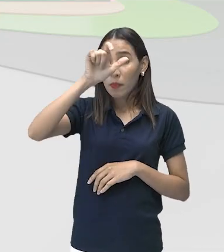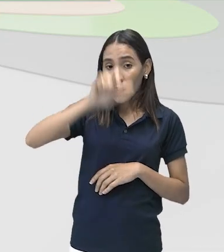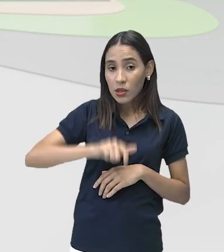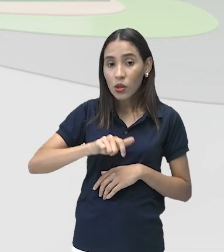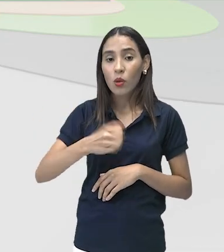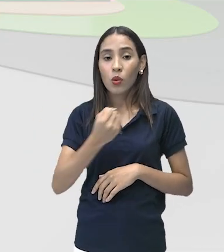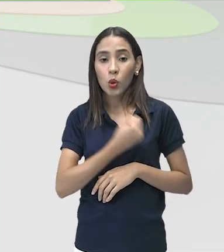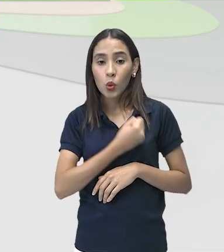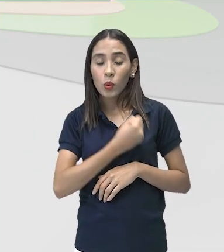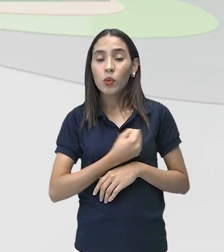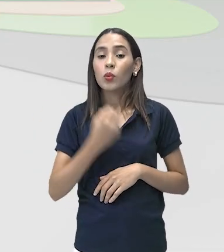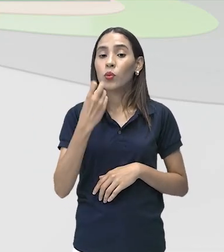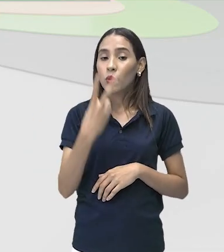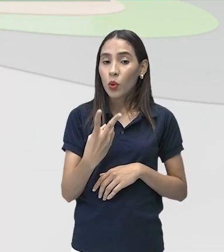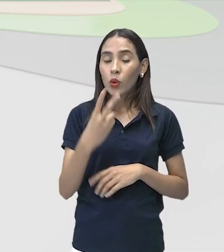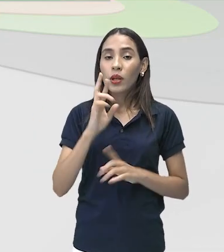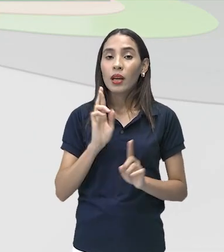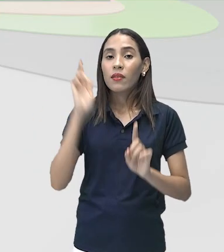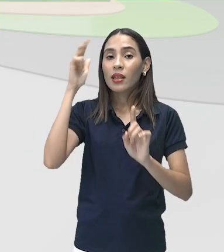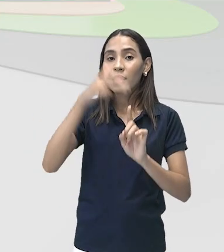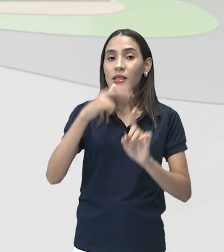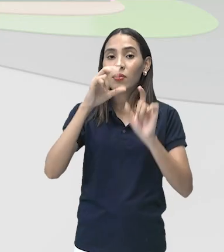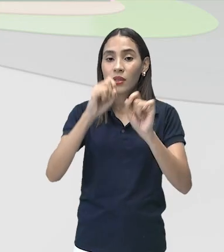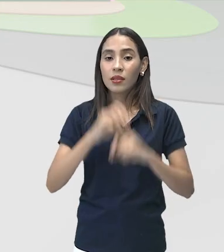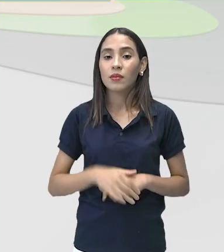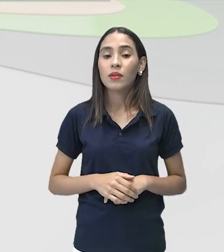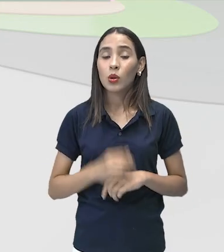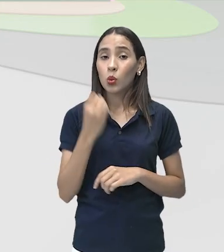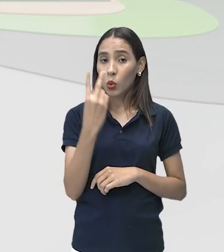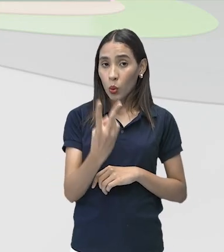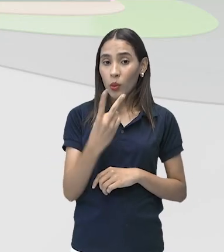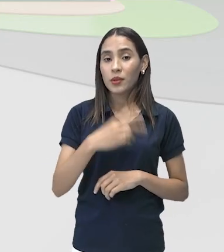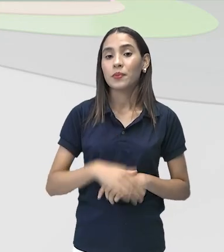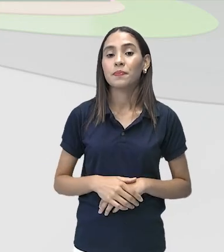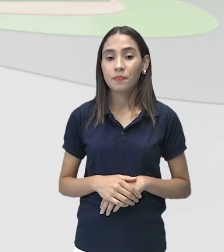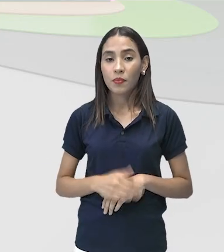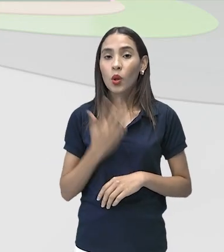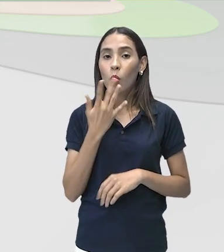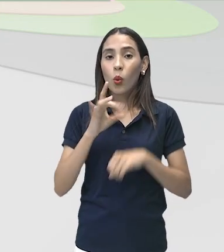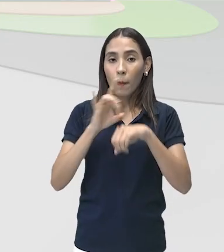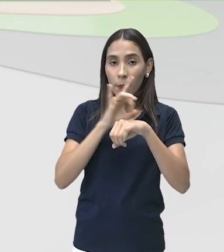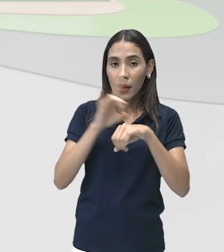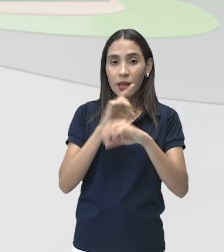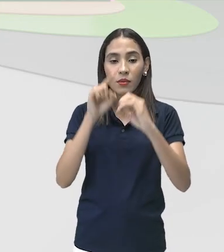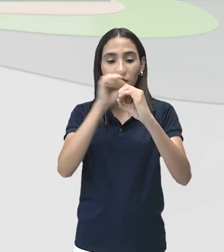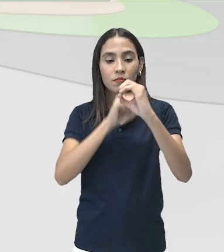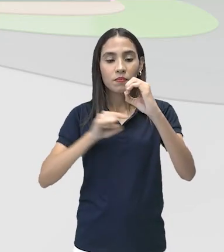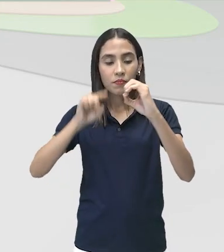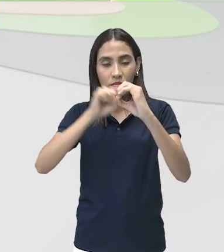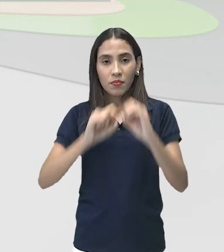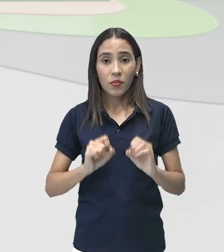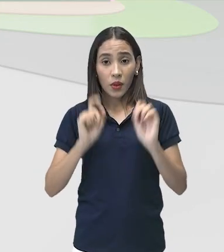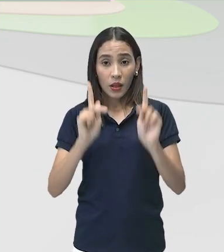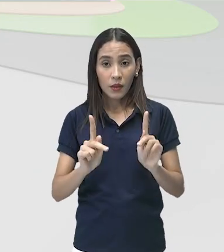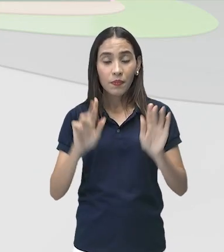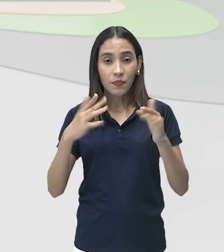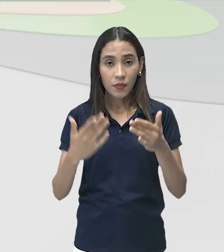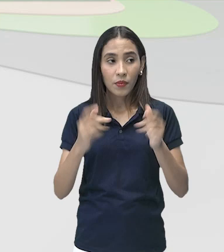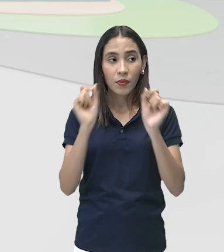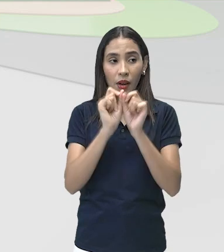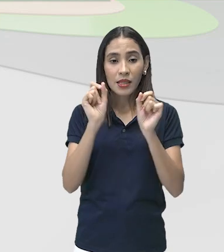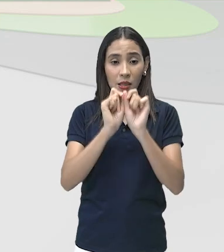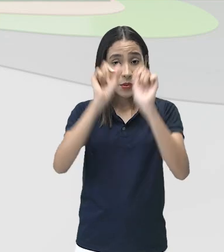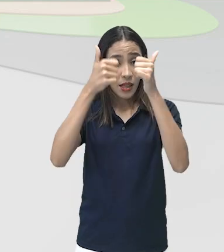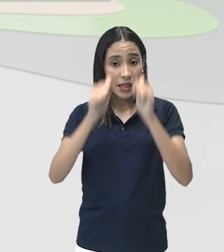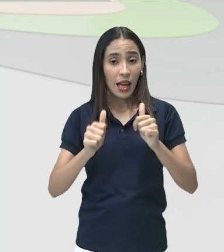geração 2, né, que corresponde ao indivíduo 2, dos números arábicos. Correto? É assim que